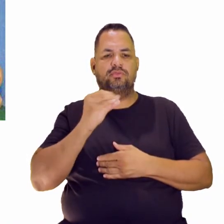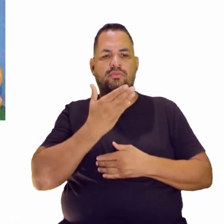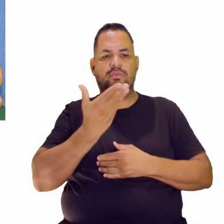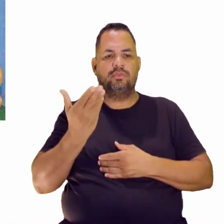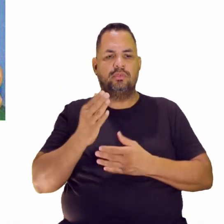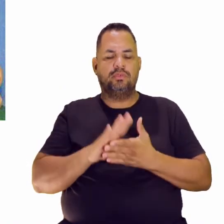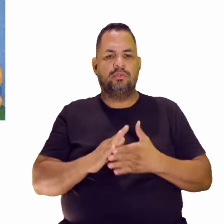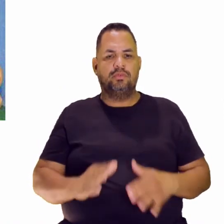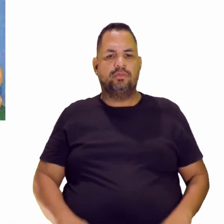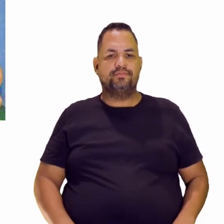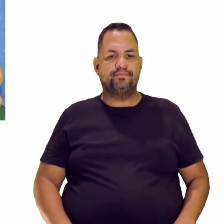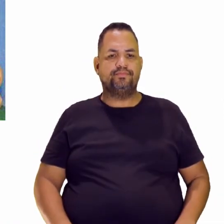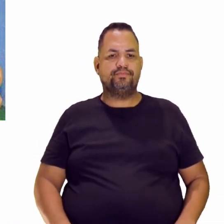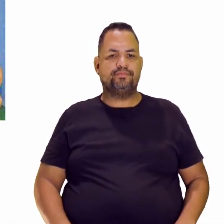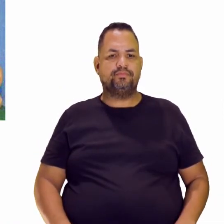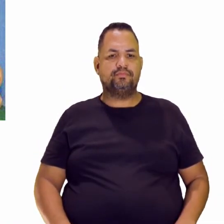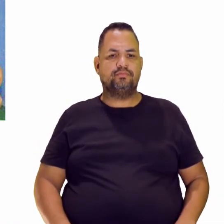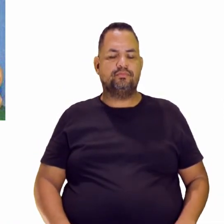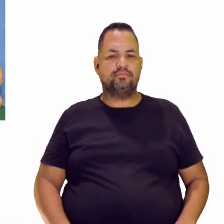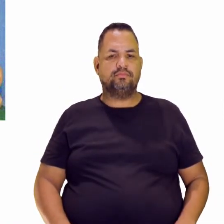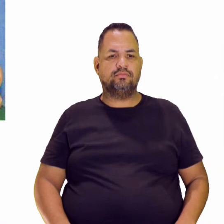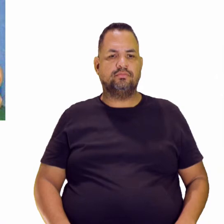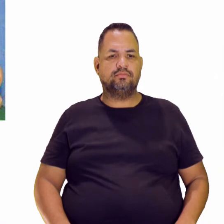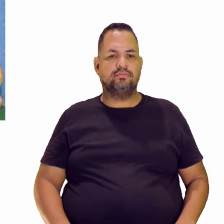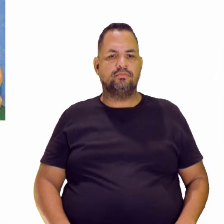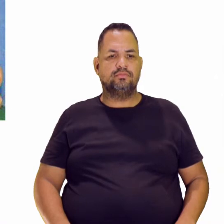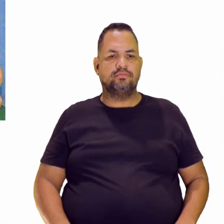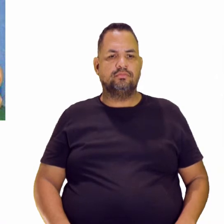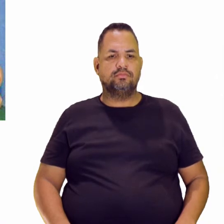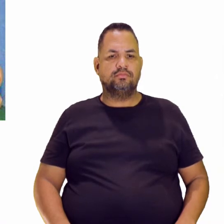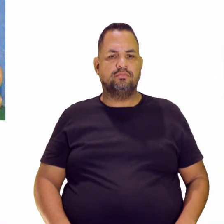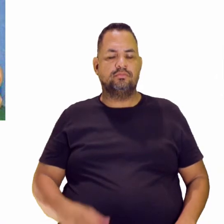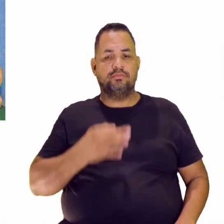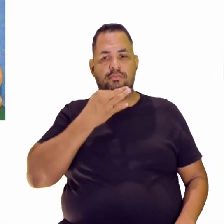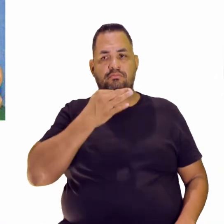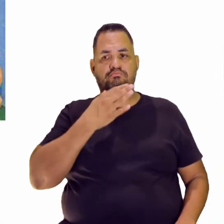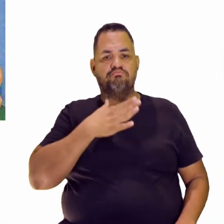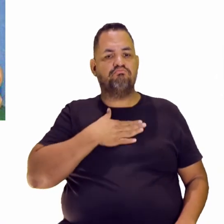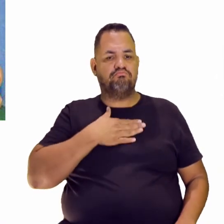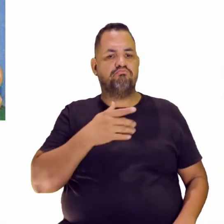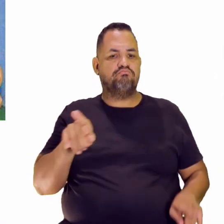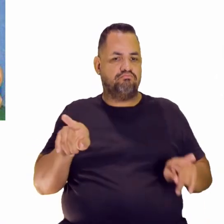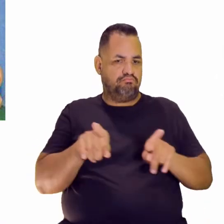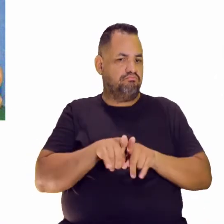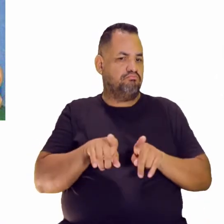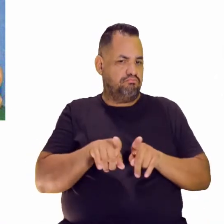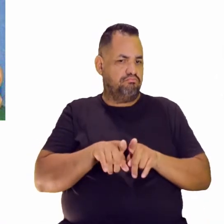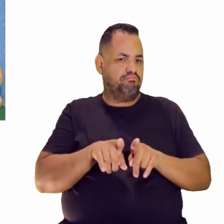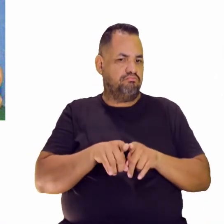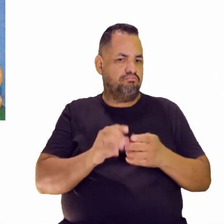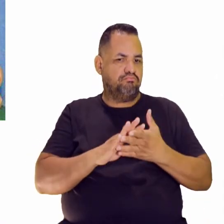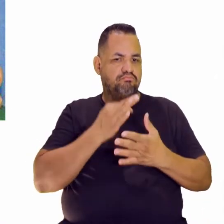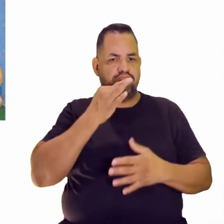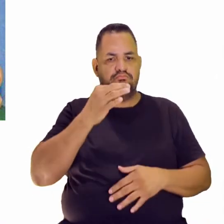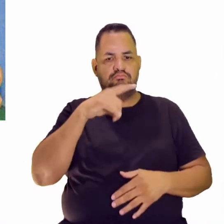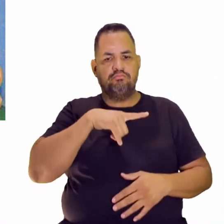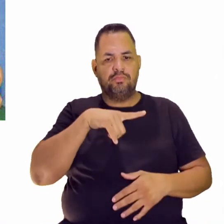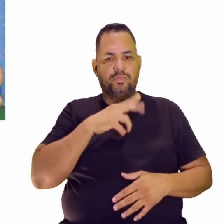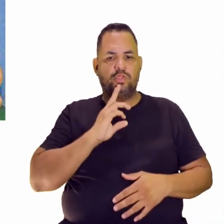Porque desencadeou um movimento que, na minha opinião, continua até hoje,